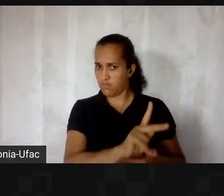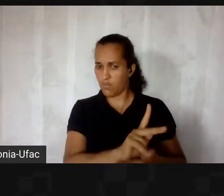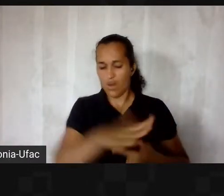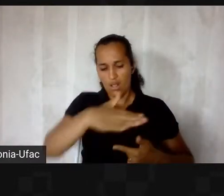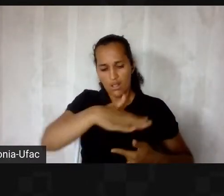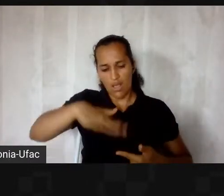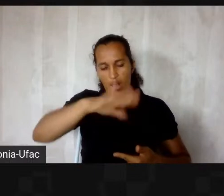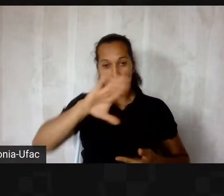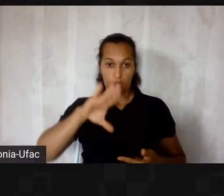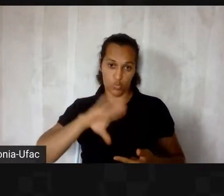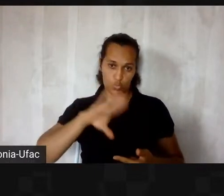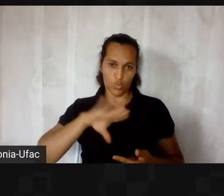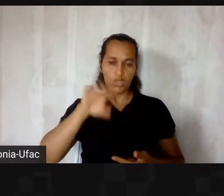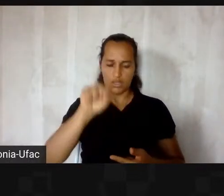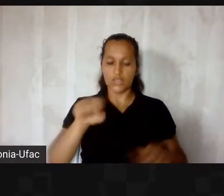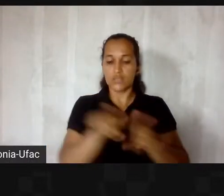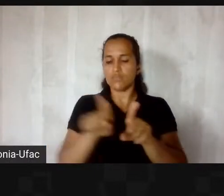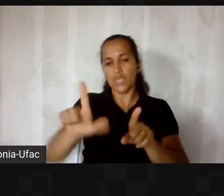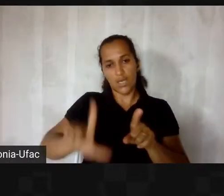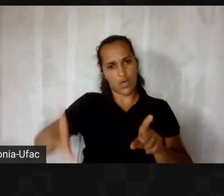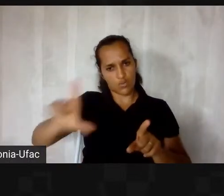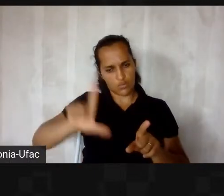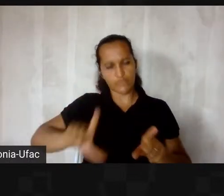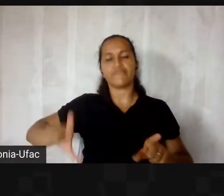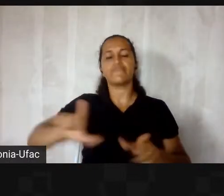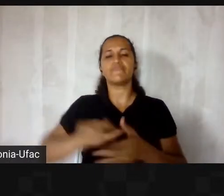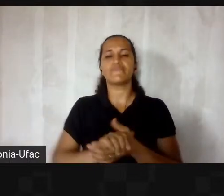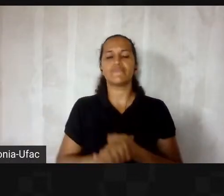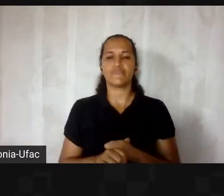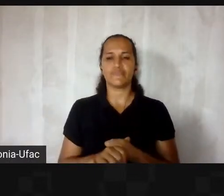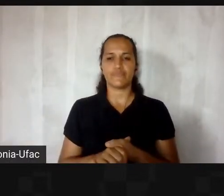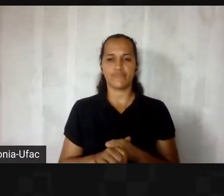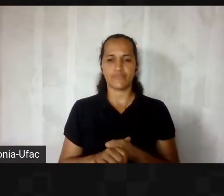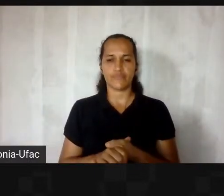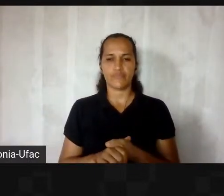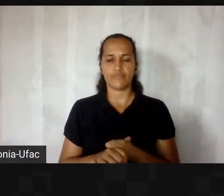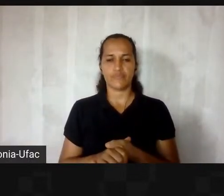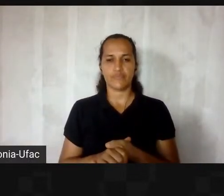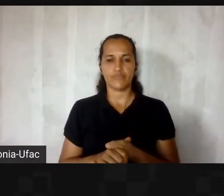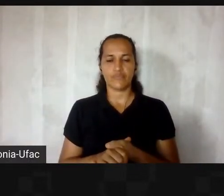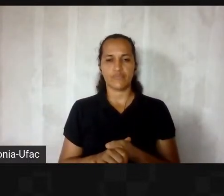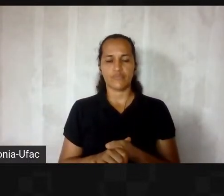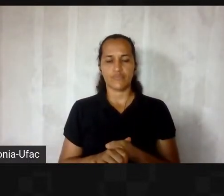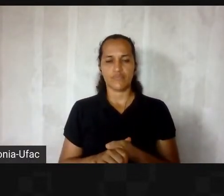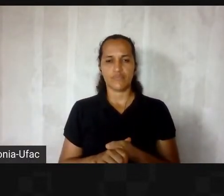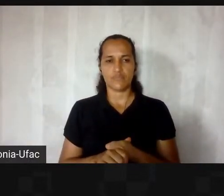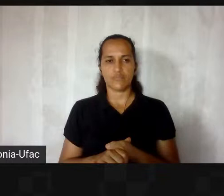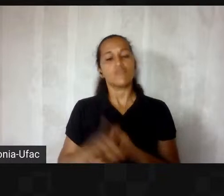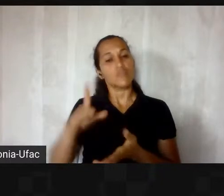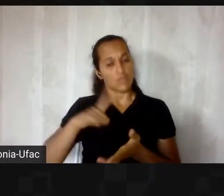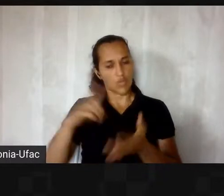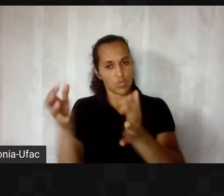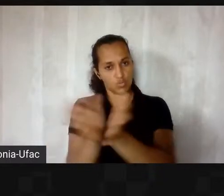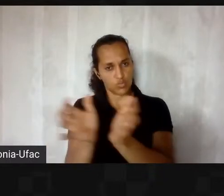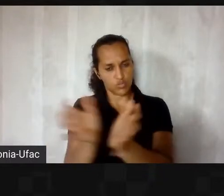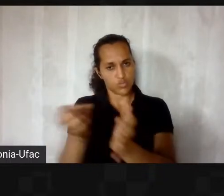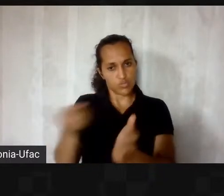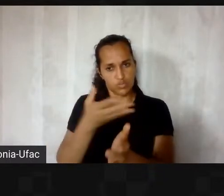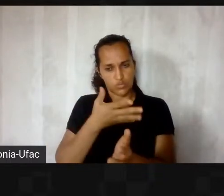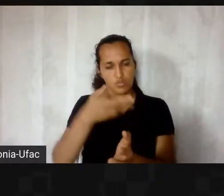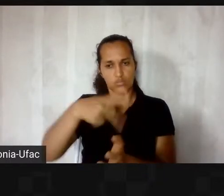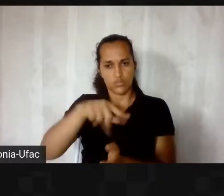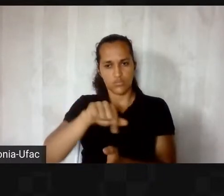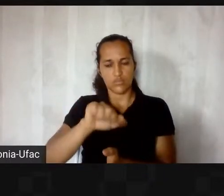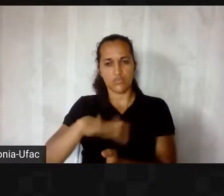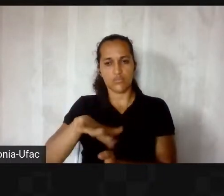português, quanto na área de literatura. Nós temos nesse grupo novo gente que passou e